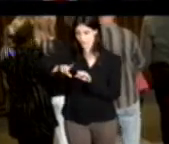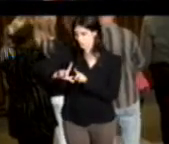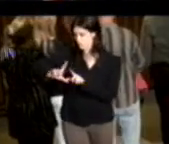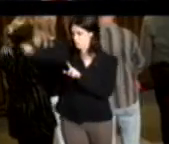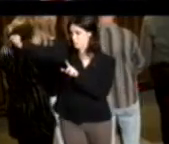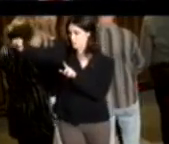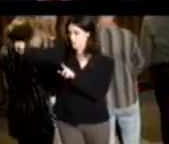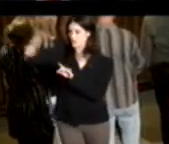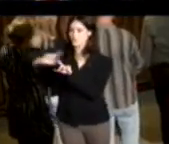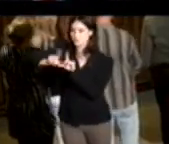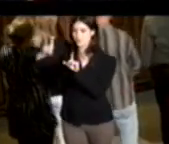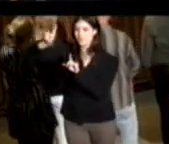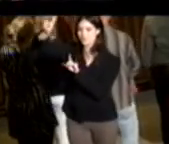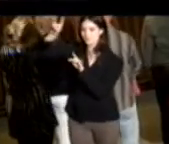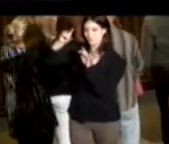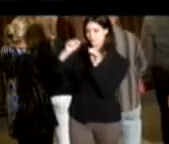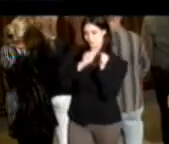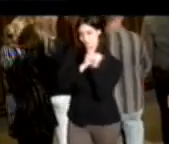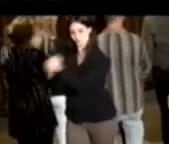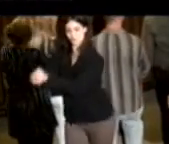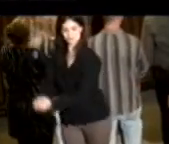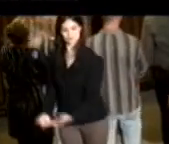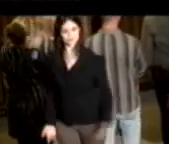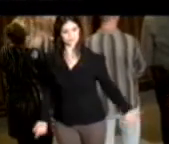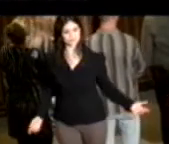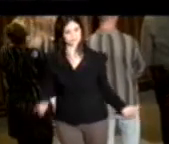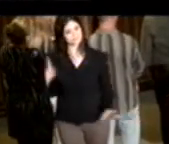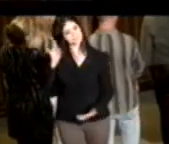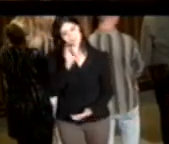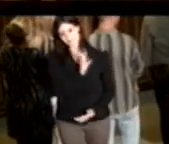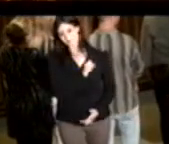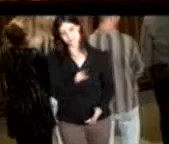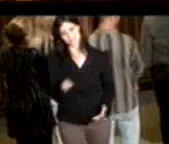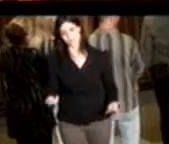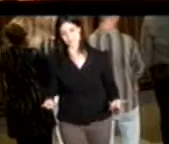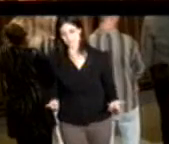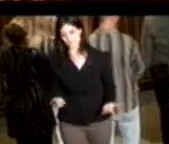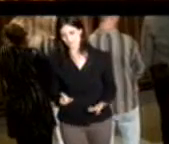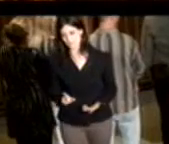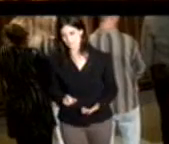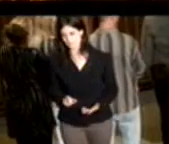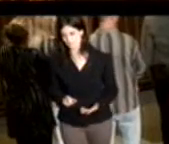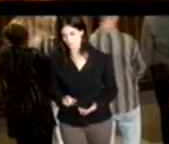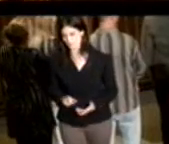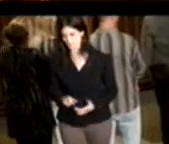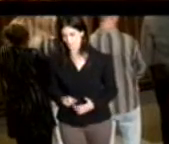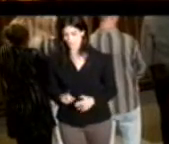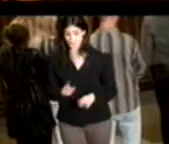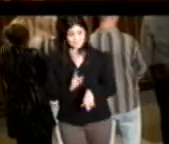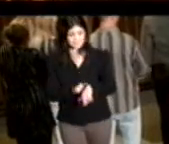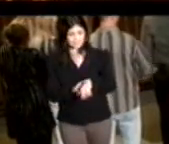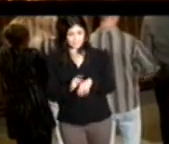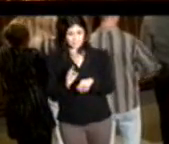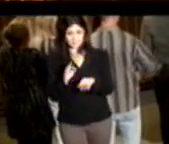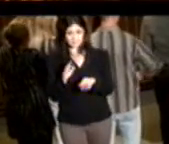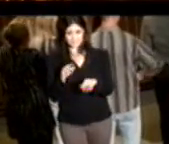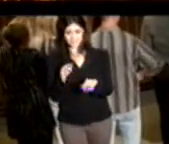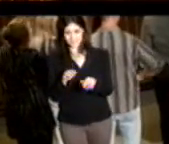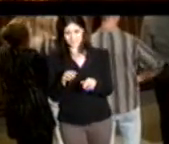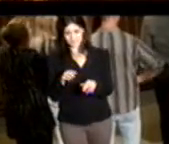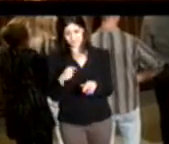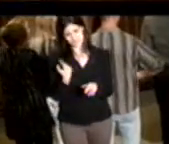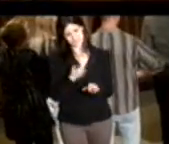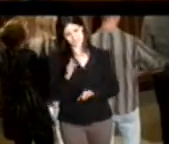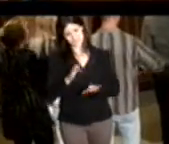é amado de Deus. Está entendendo? Toma posse. E quando vê a recaída, porque a cabeça da gente